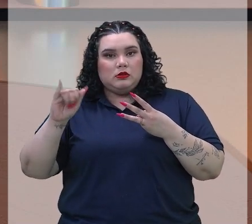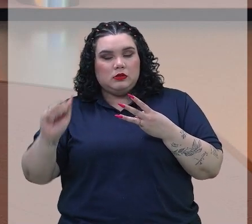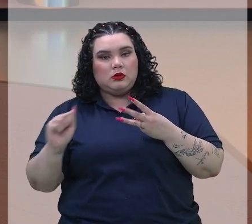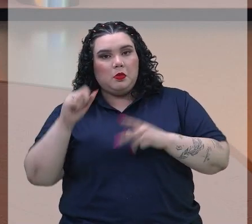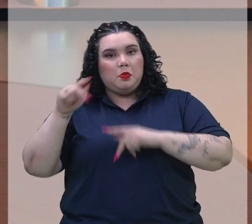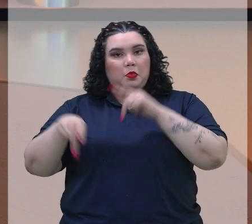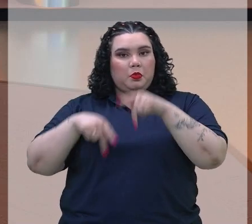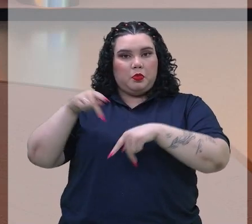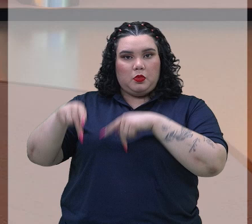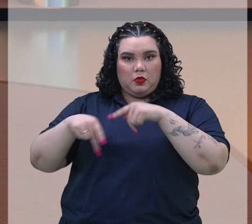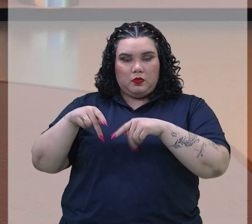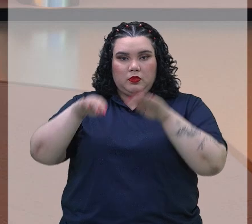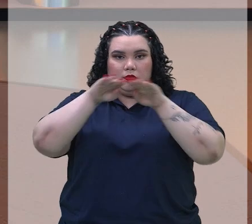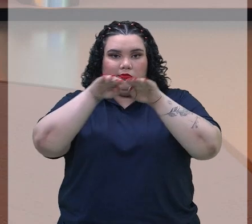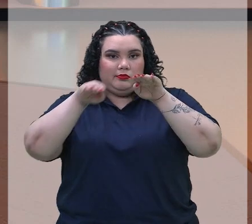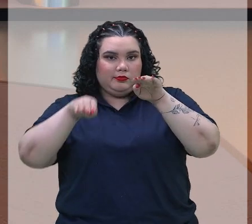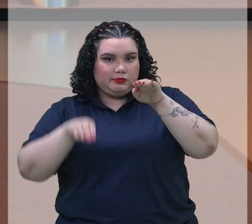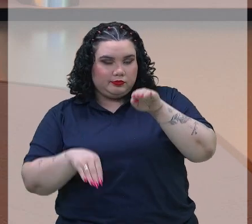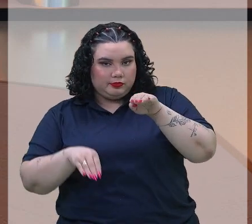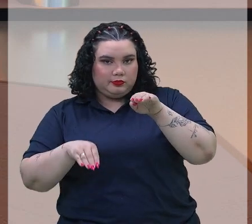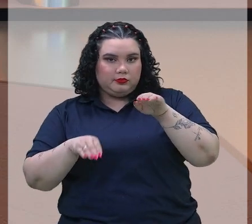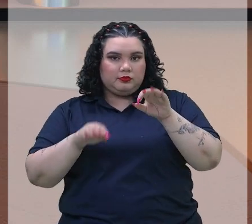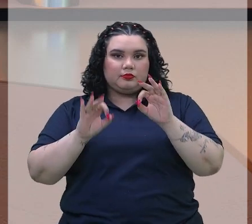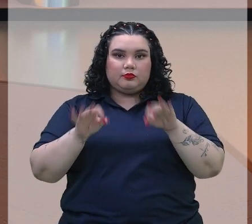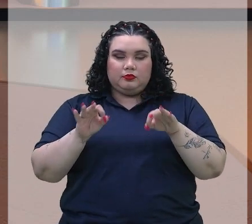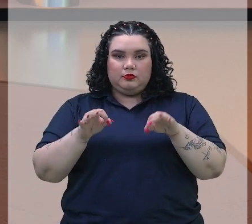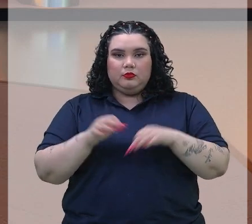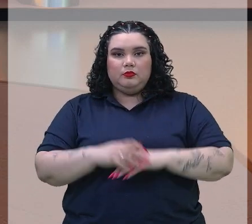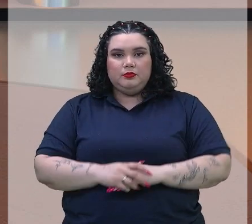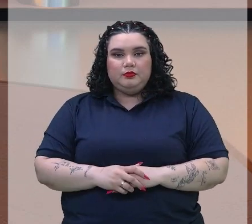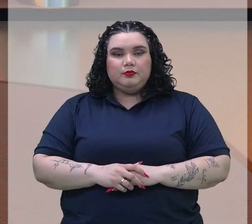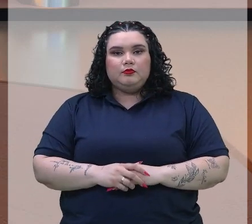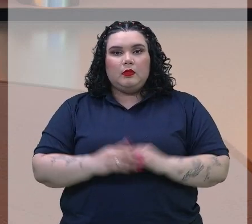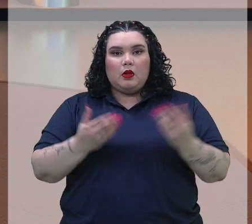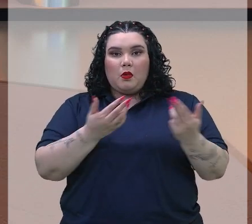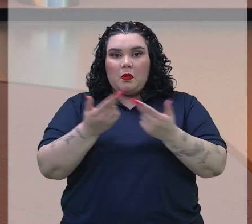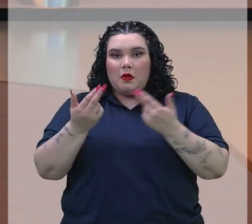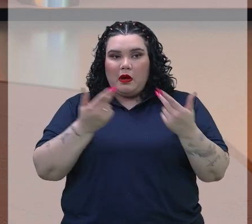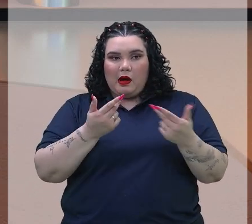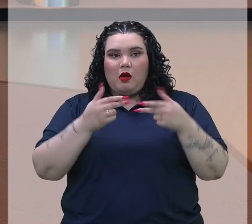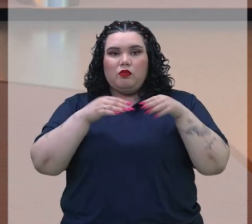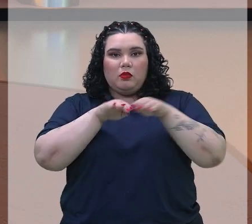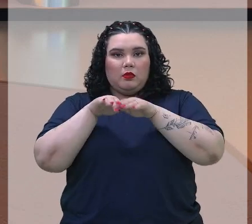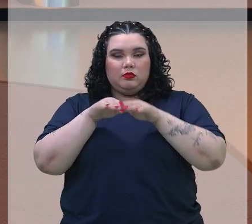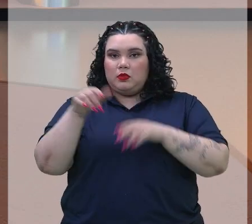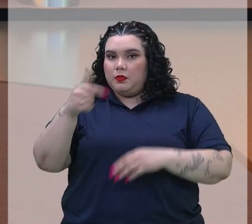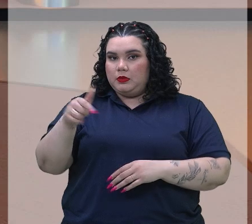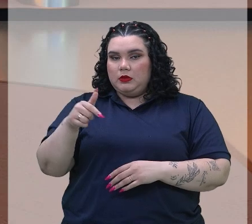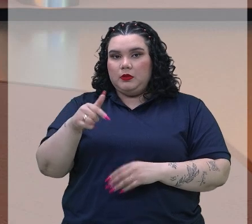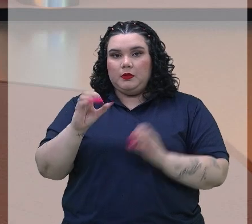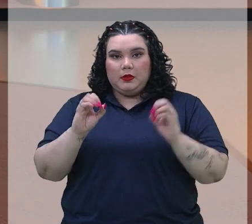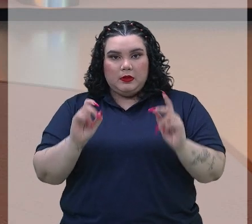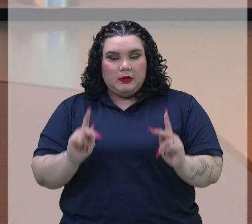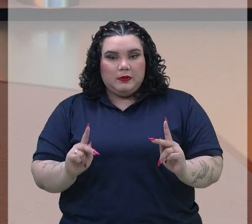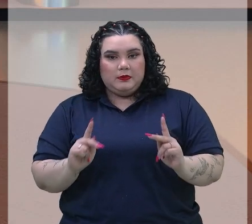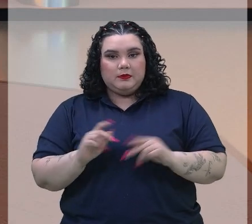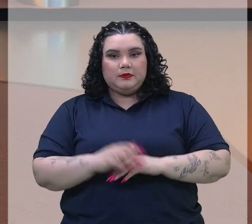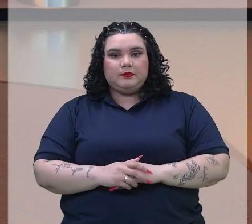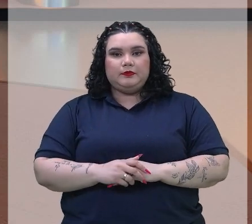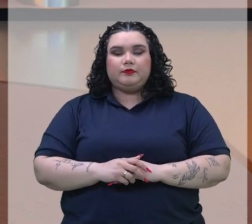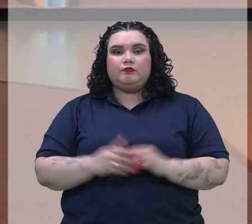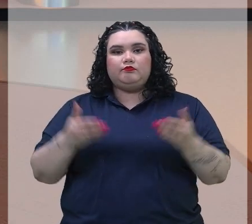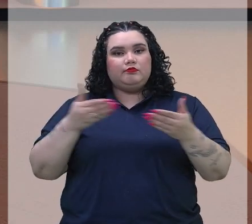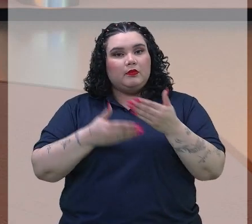ali desigualdades entre si e entre também os membros dos outros estados. Beleza, gente? Vamos